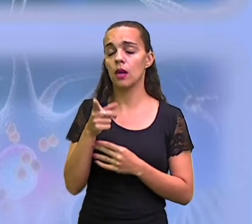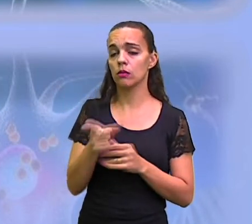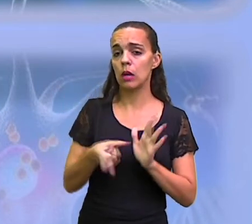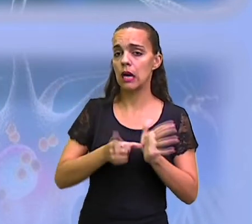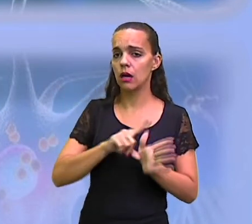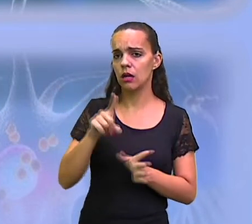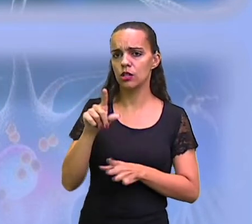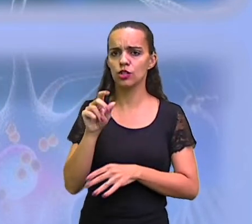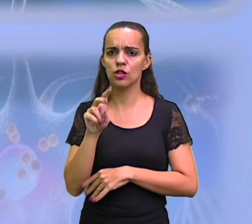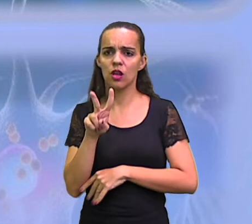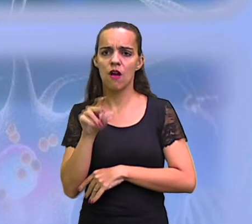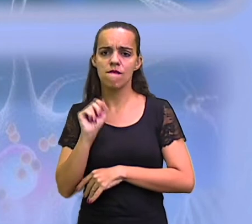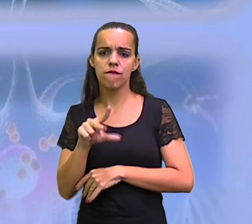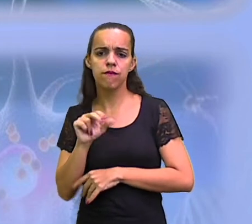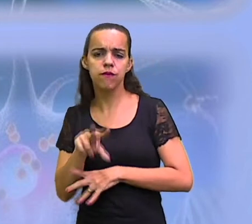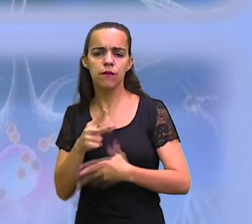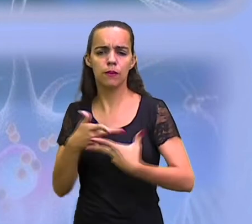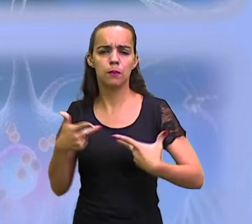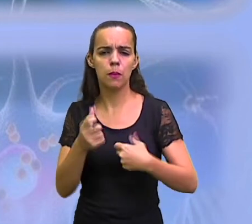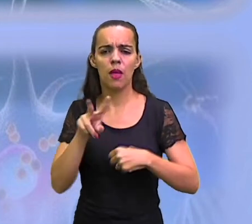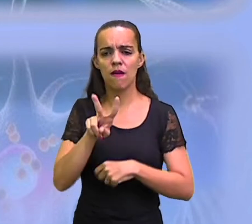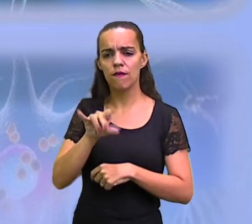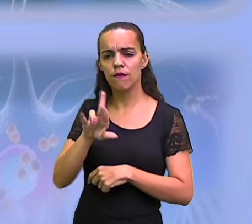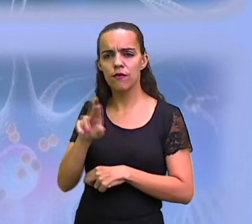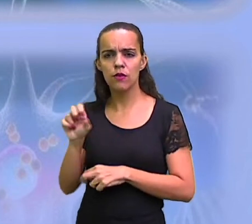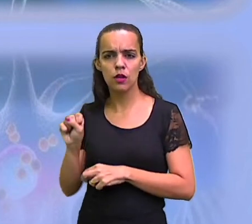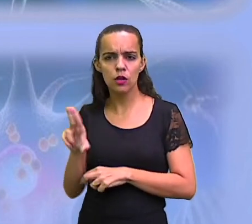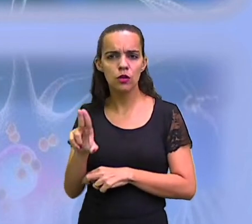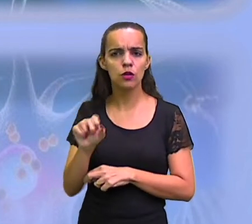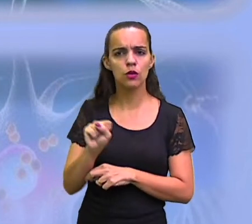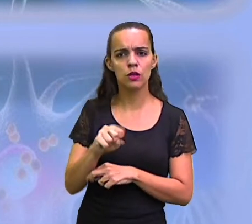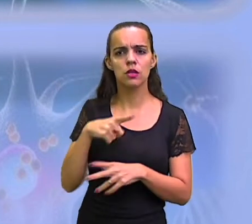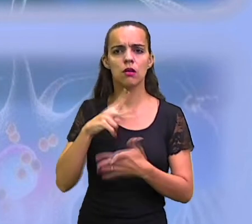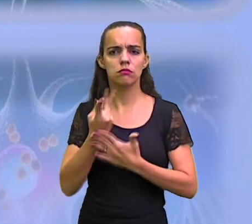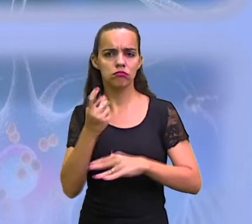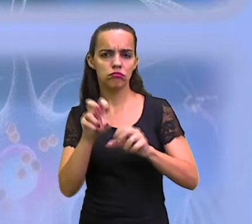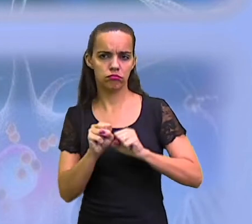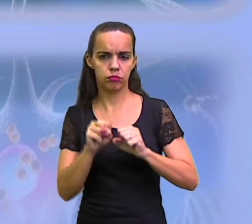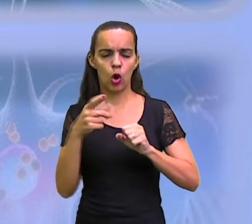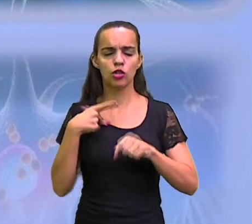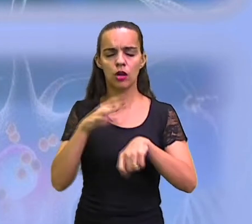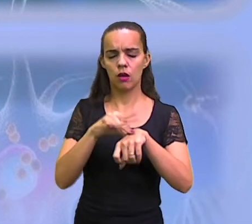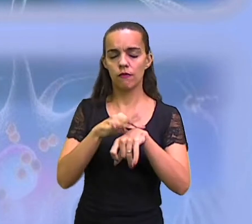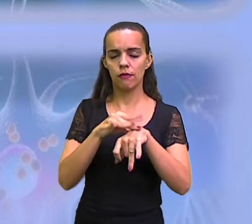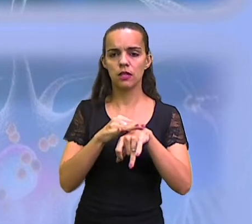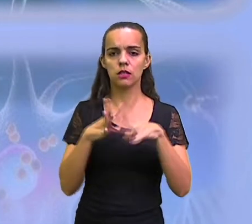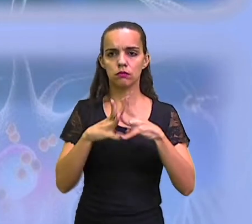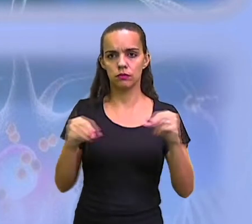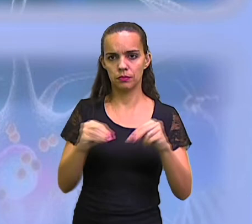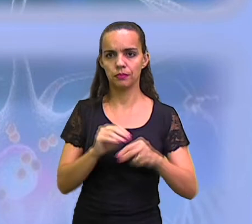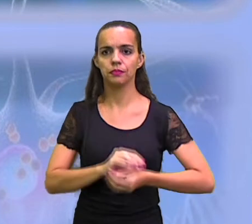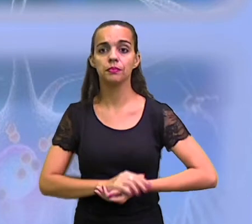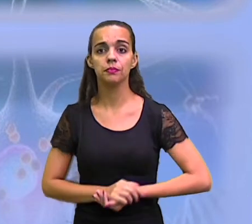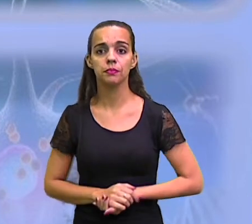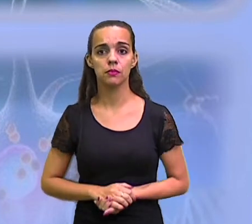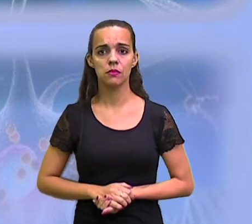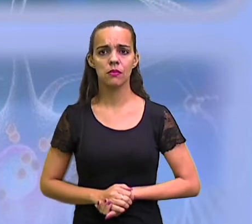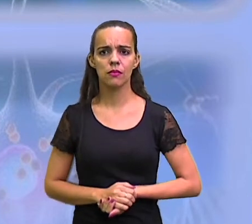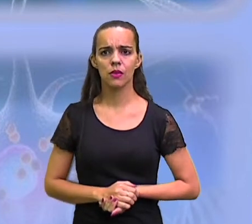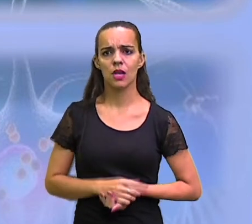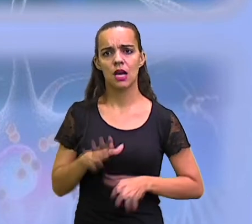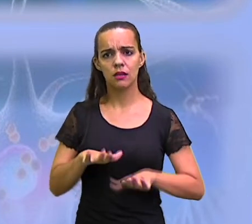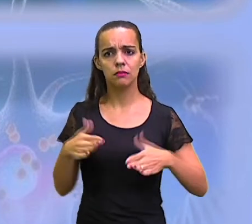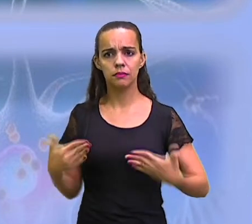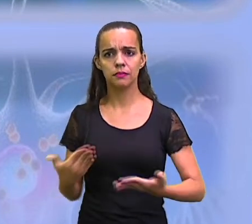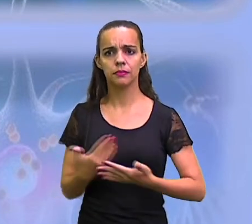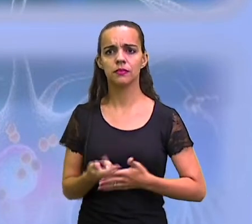não costumam ser eficazes para a maioria dos vírus que causam essas infecções no sistema nervoso central. Assim,